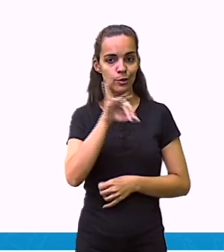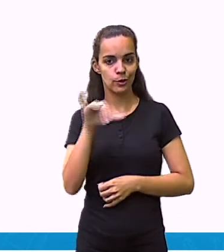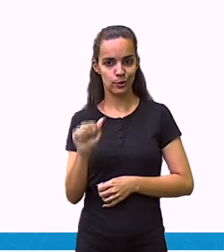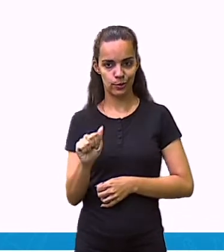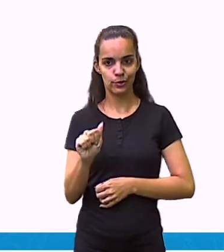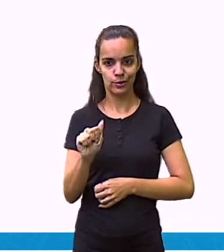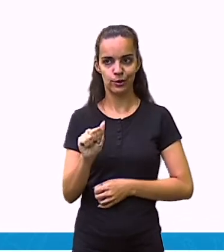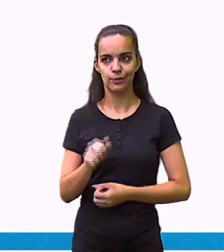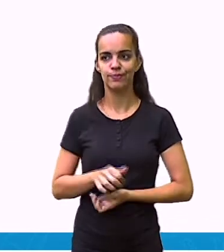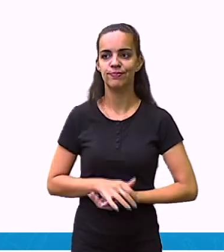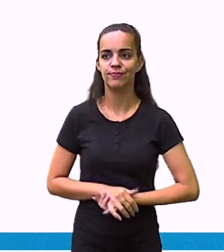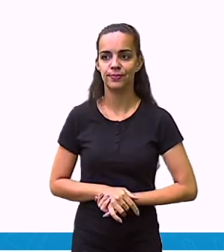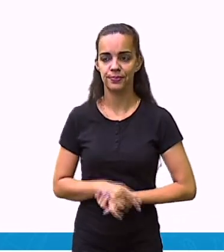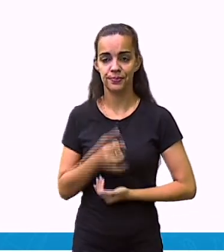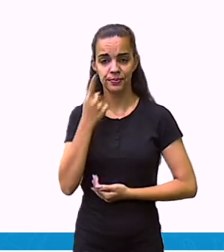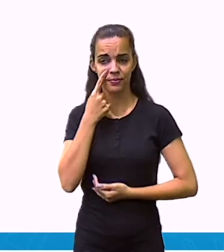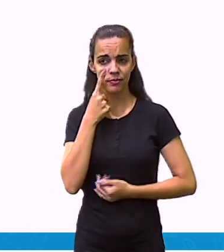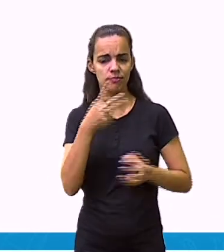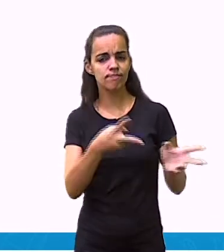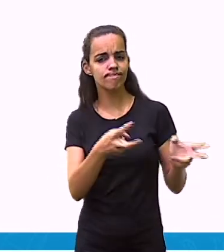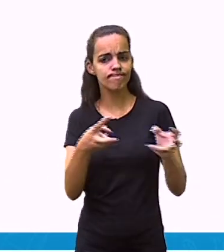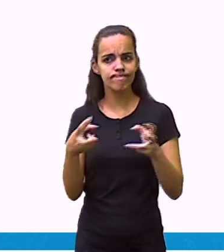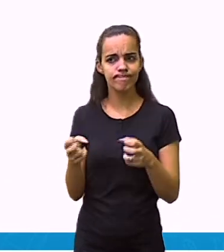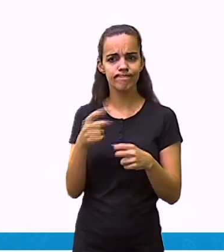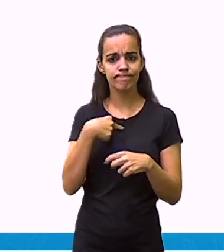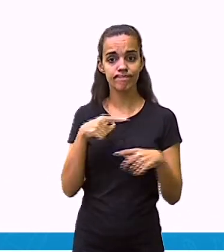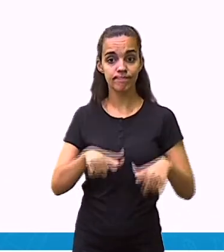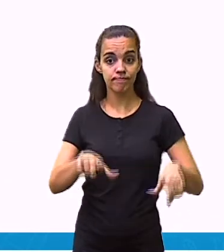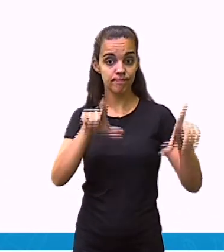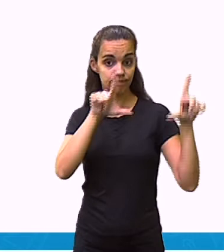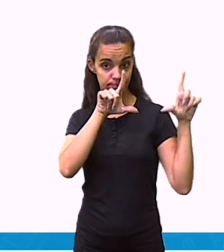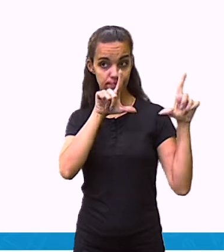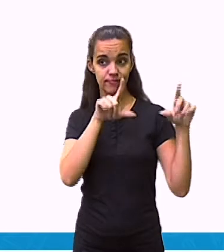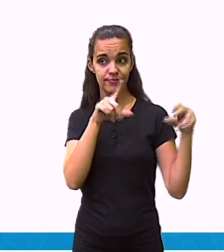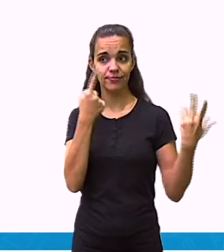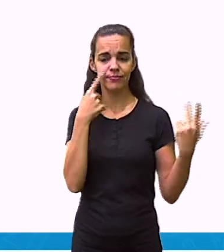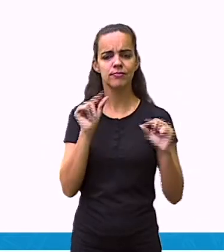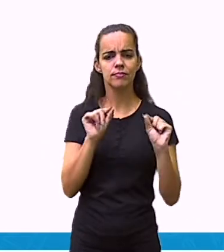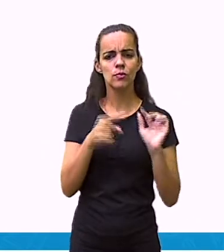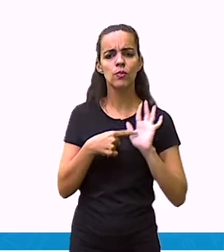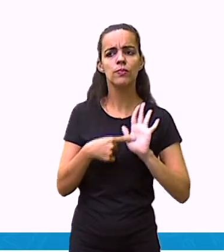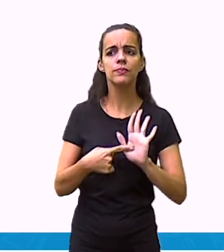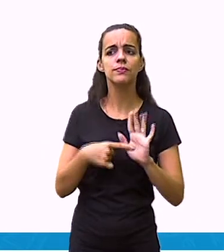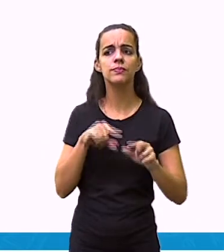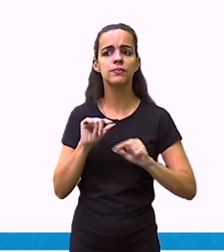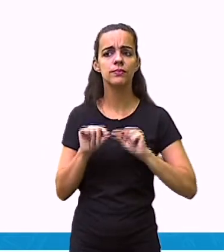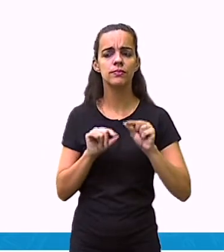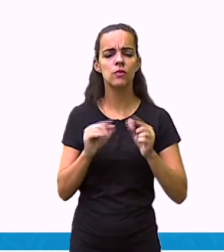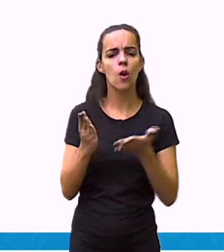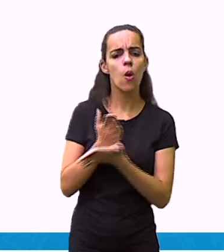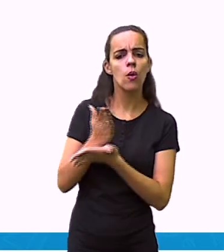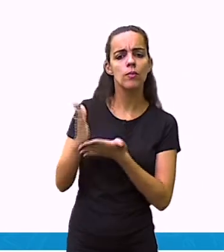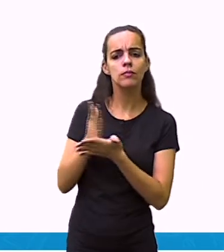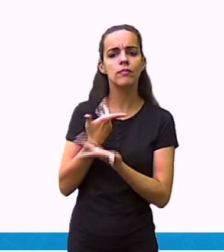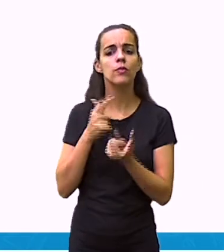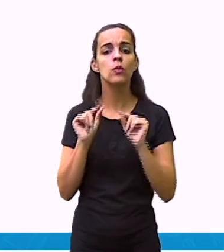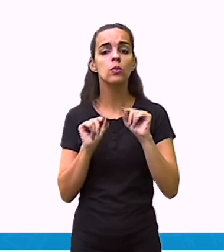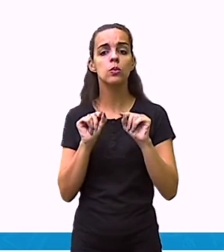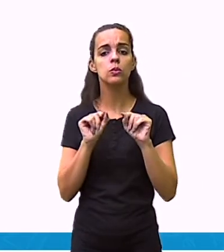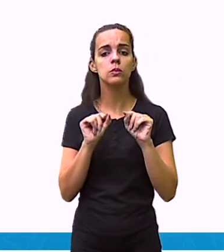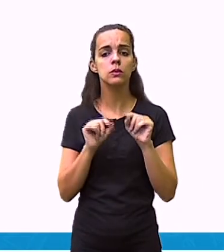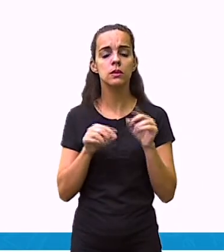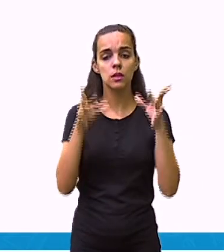Veja que nestas imagens nós podemos destacar alguns aspectos